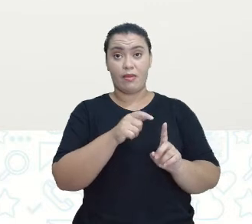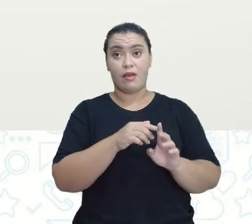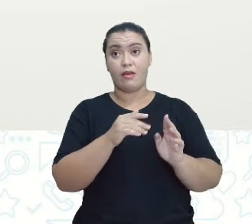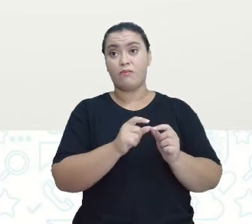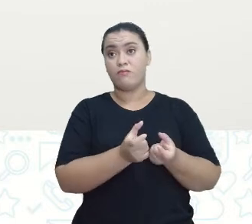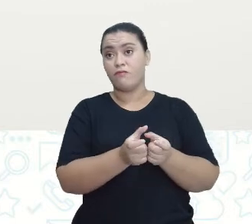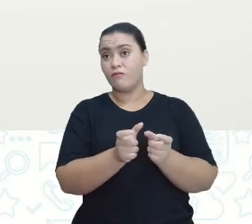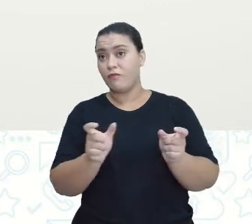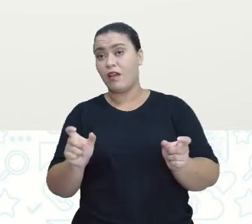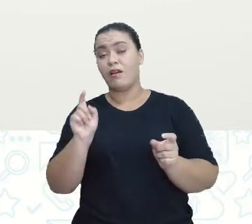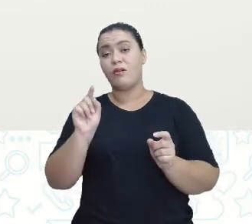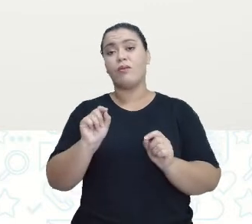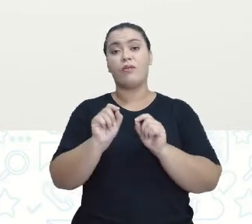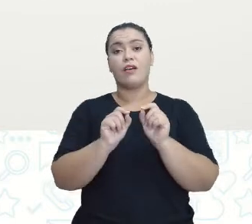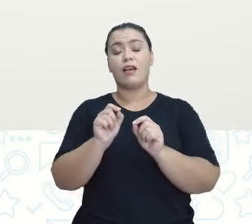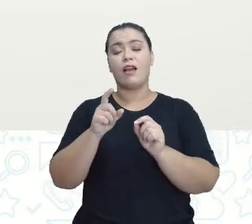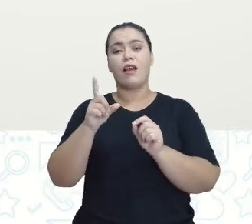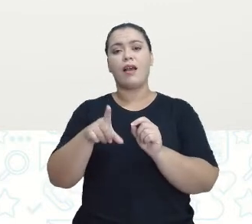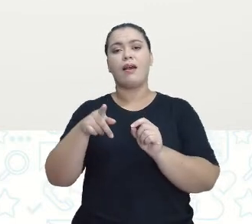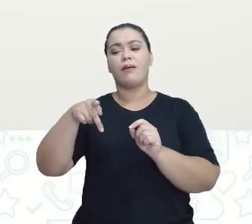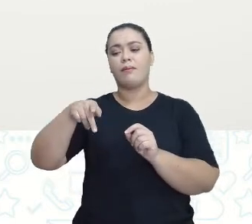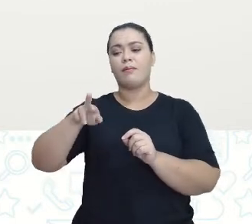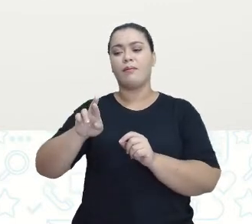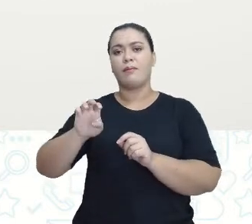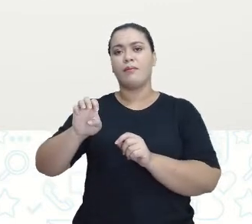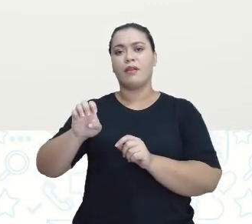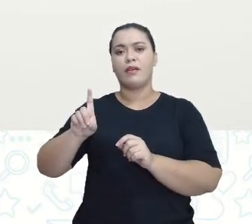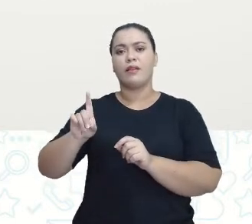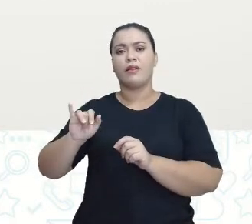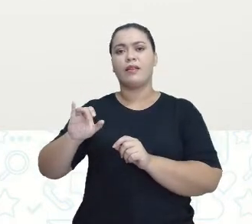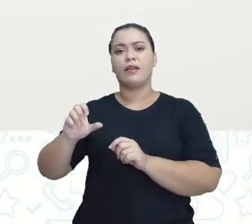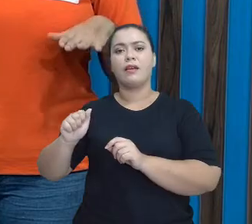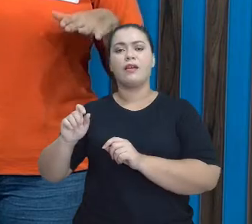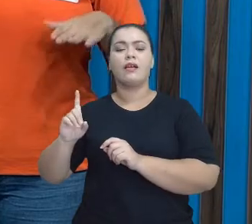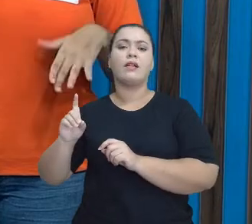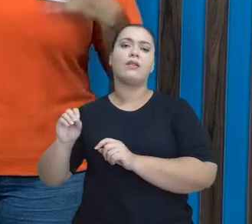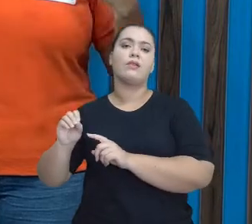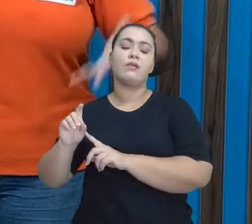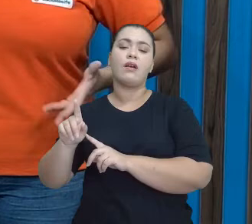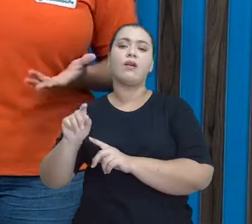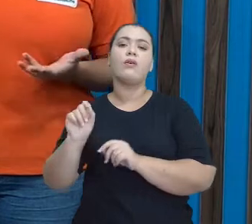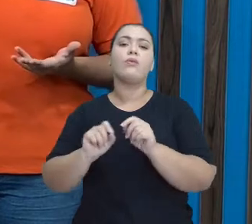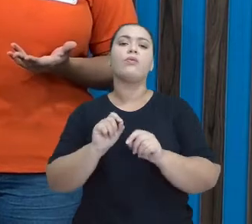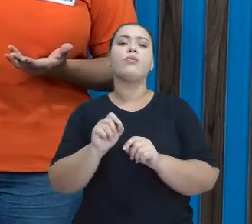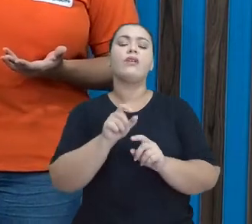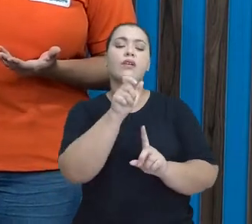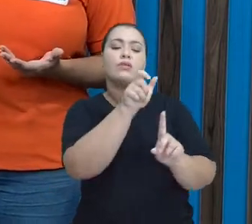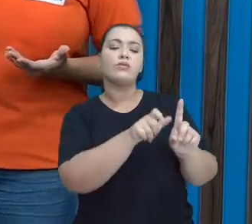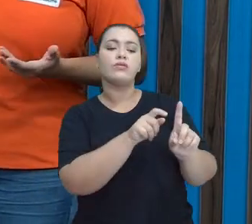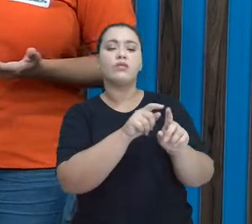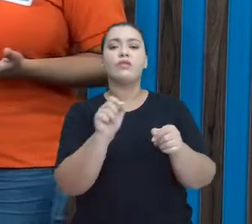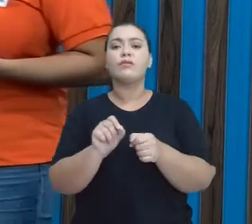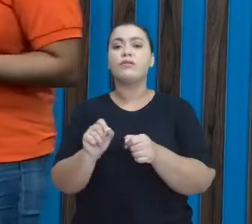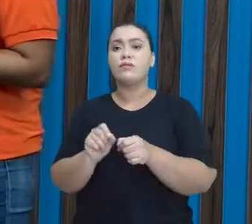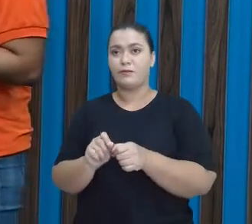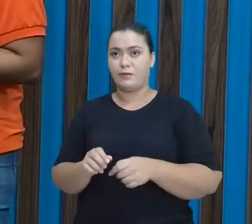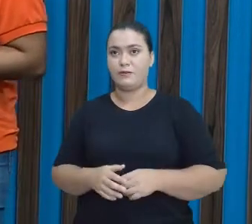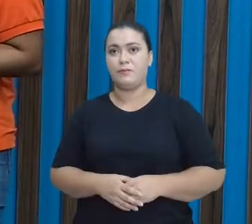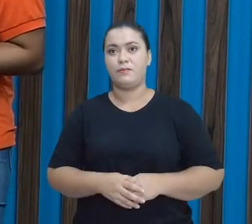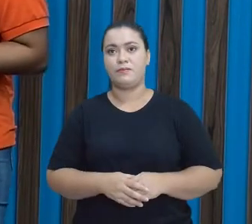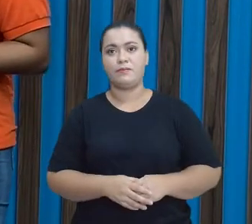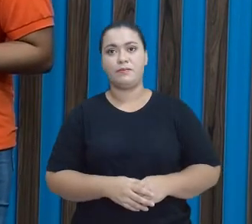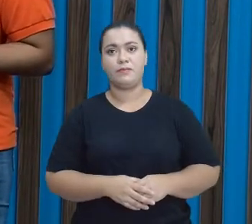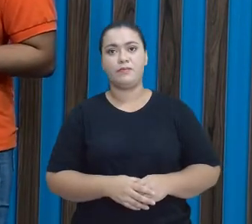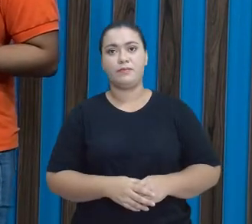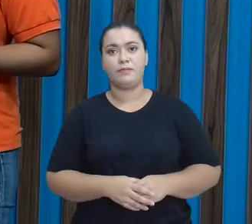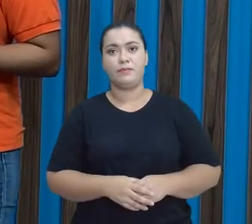é justamente o que se fala sobre o sujeito, o que o sujeito fez. E é o que a